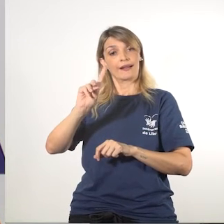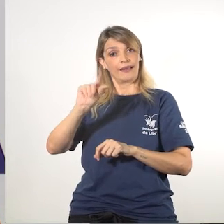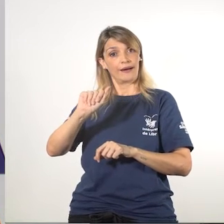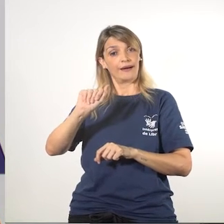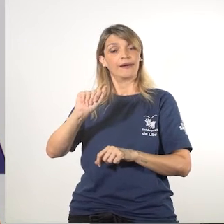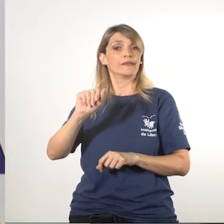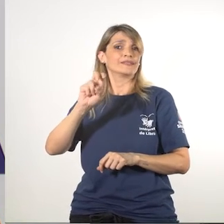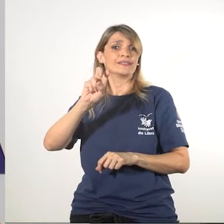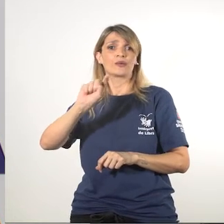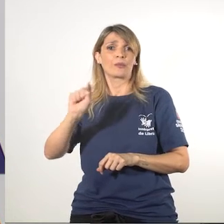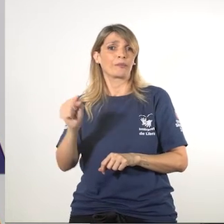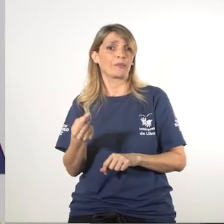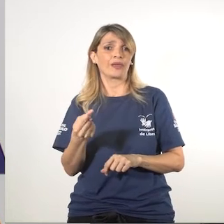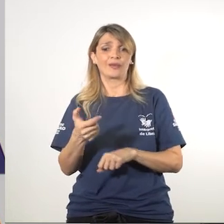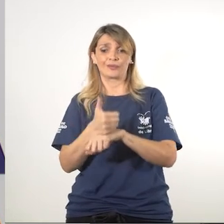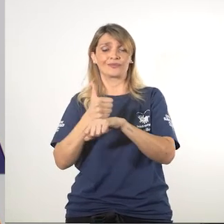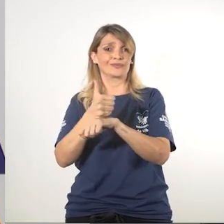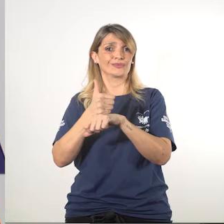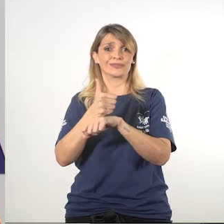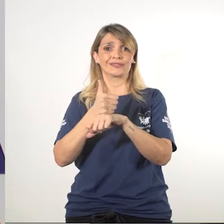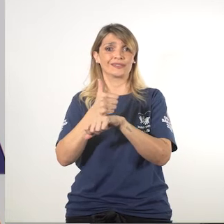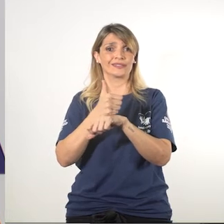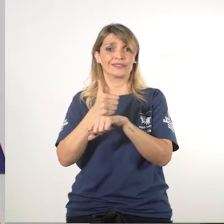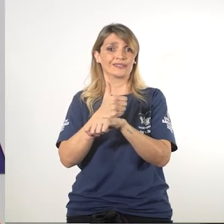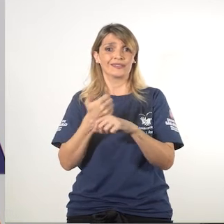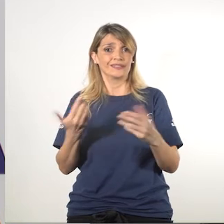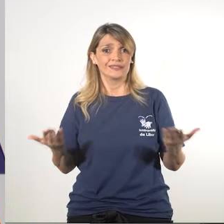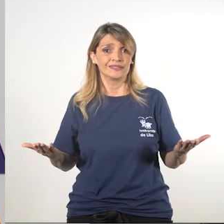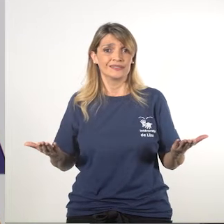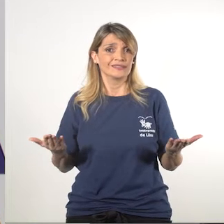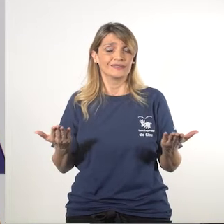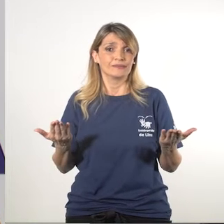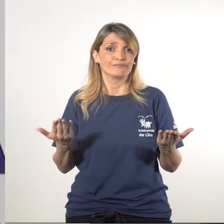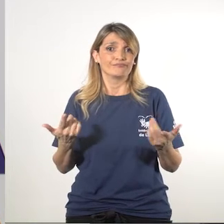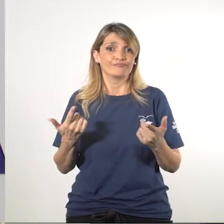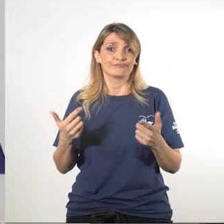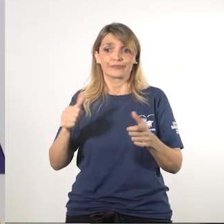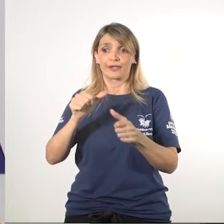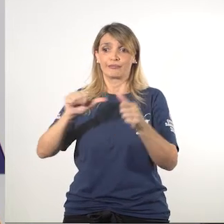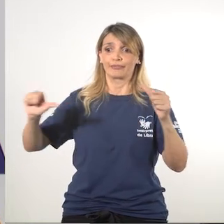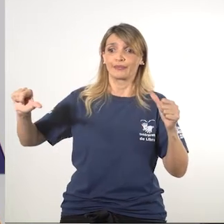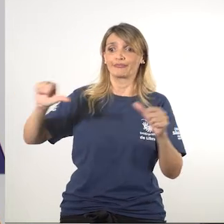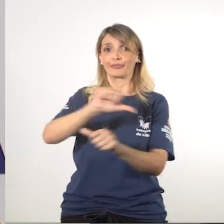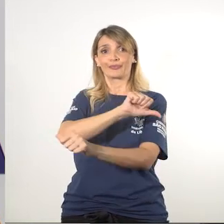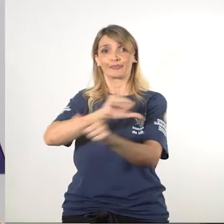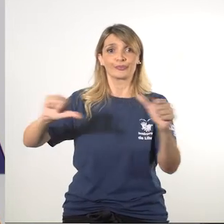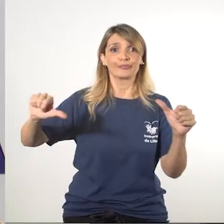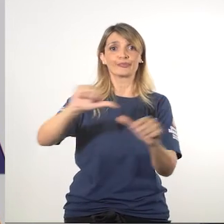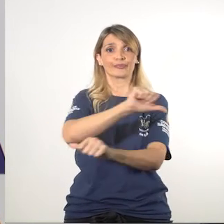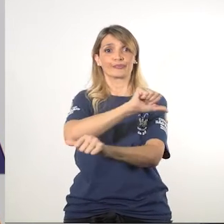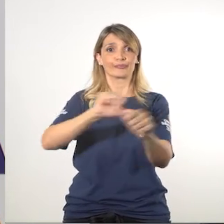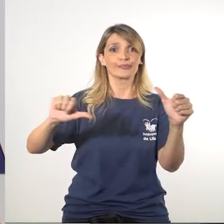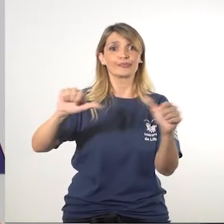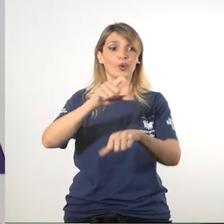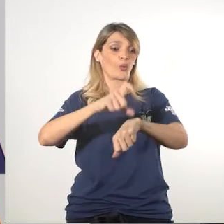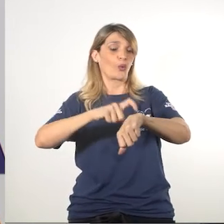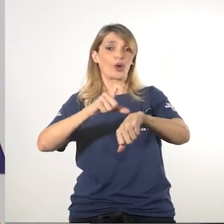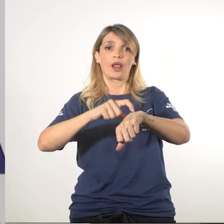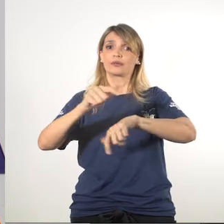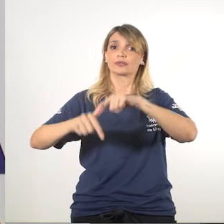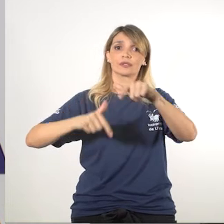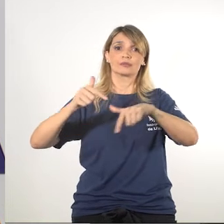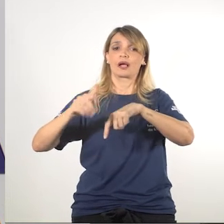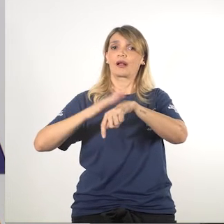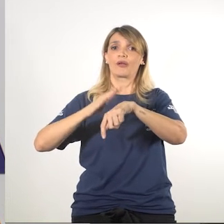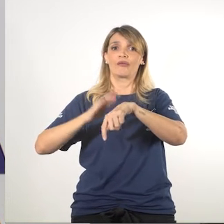com 5.000 homens, por conta de revezamento que eles fazem de trabalho, nós